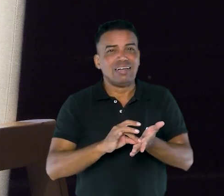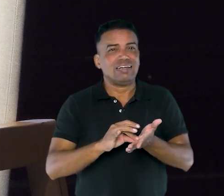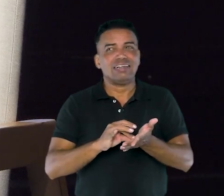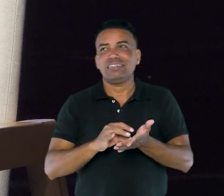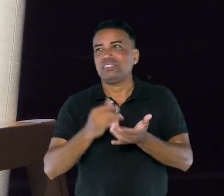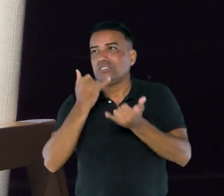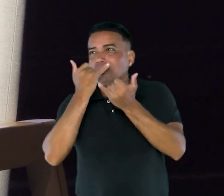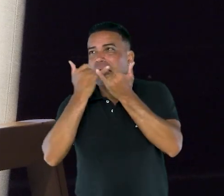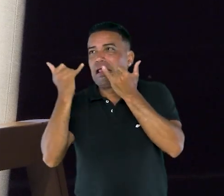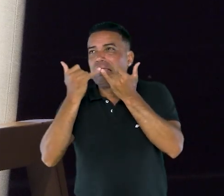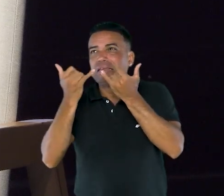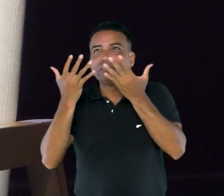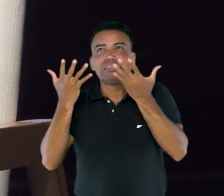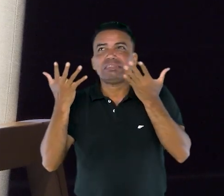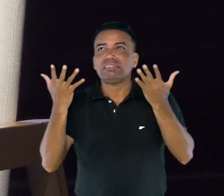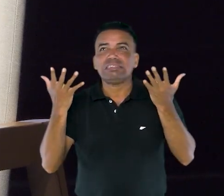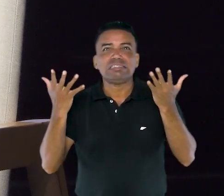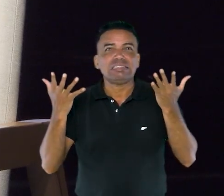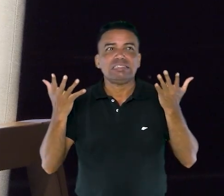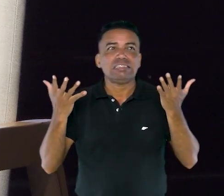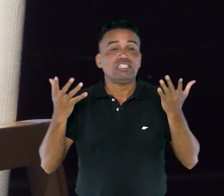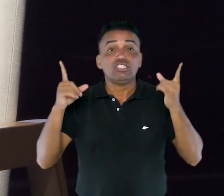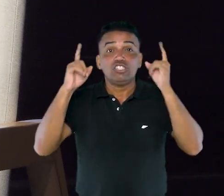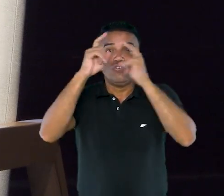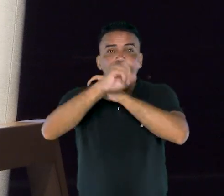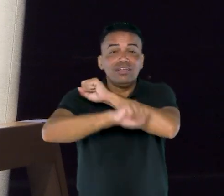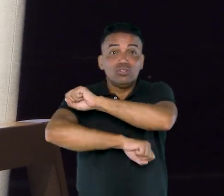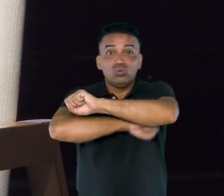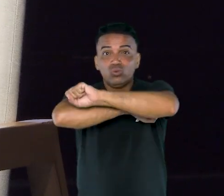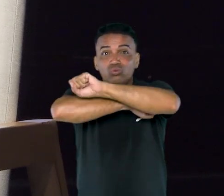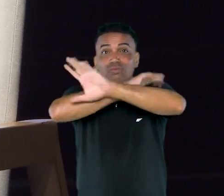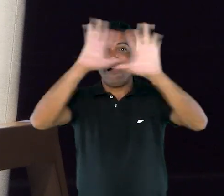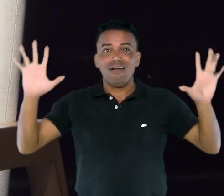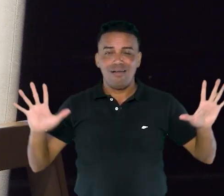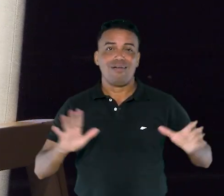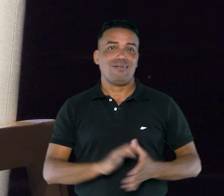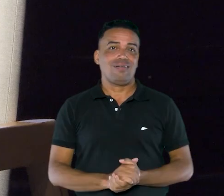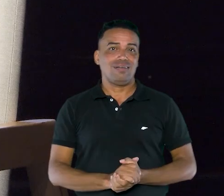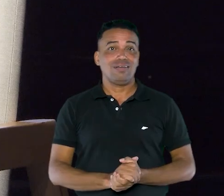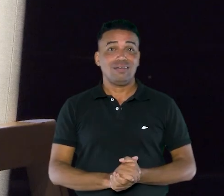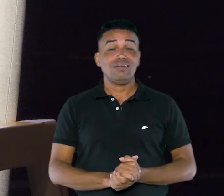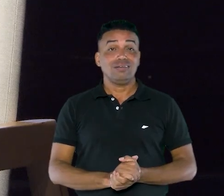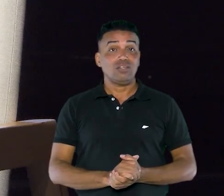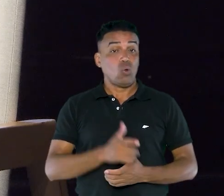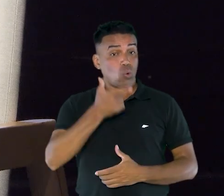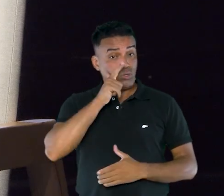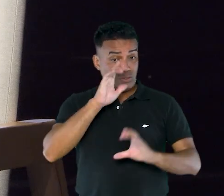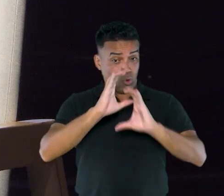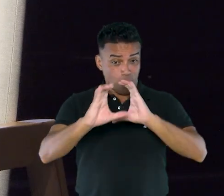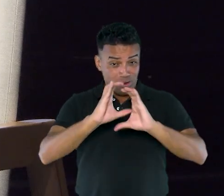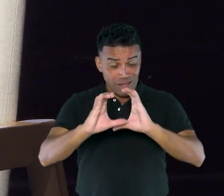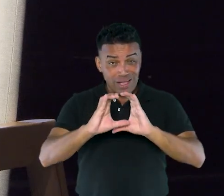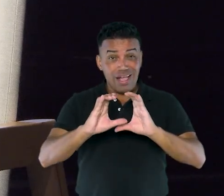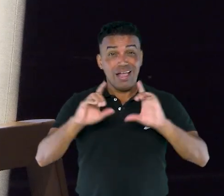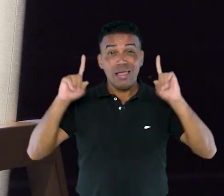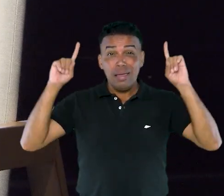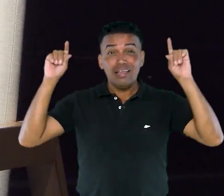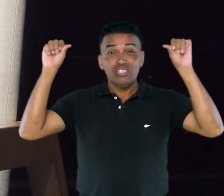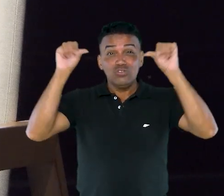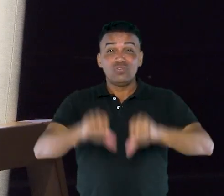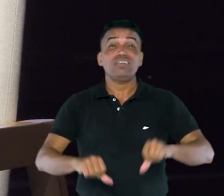meio movediça. Então, eu acho que, nesse cenário, comunicar esse tipo de coisa é mais complicado ainda.